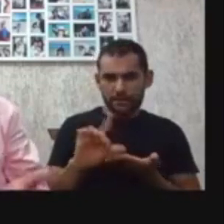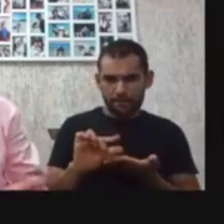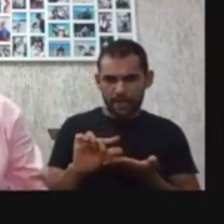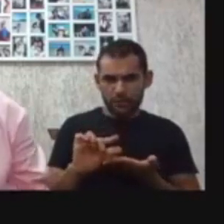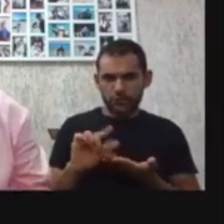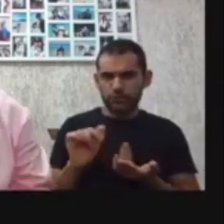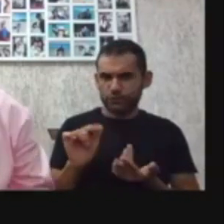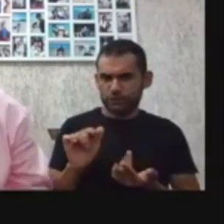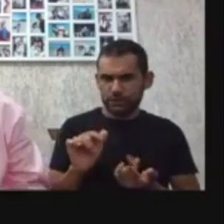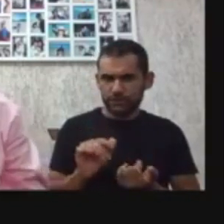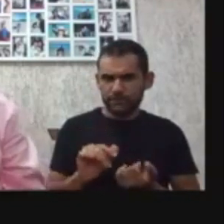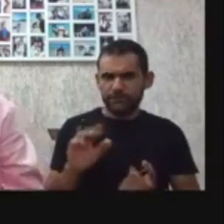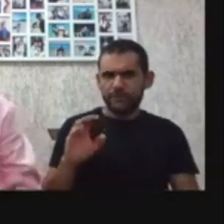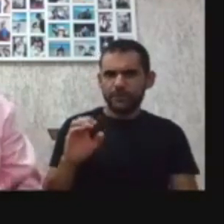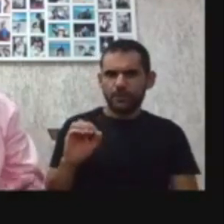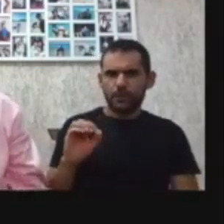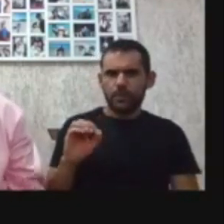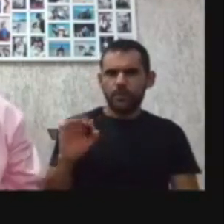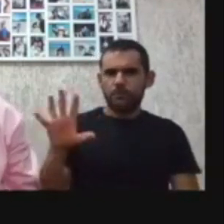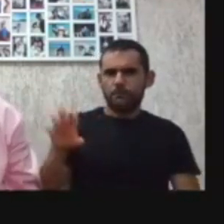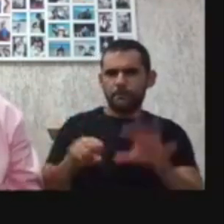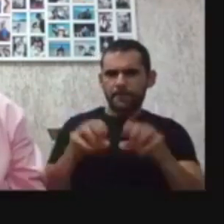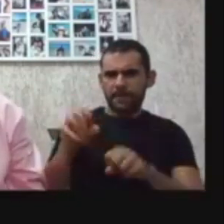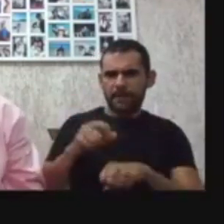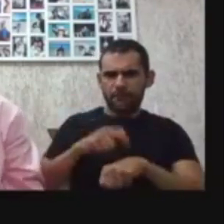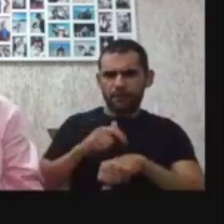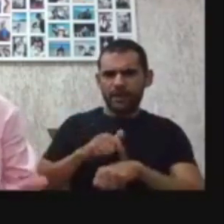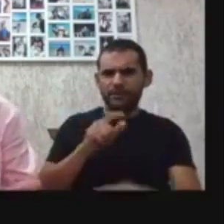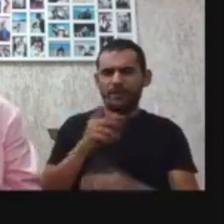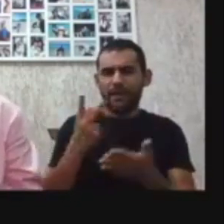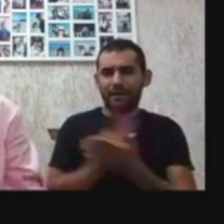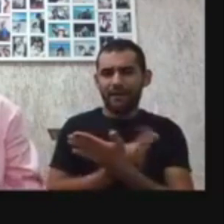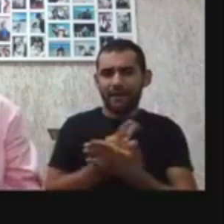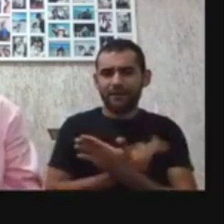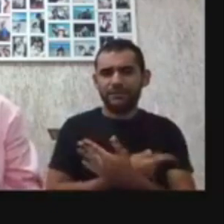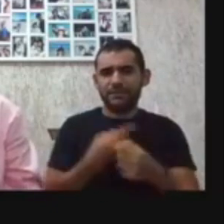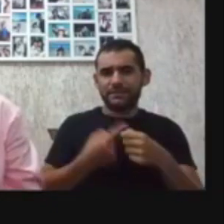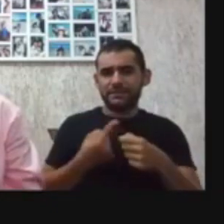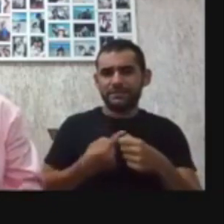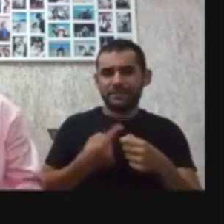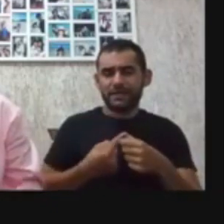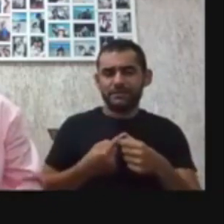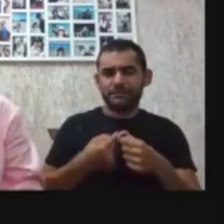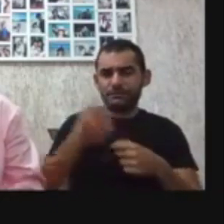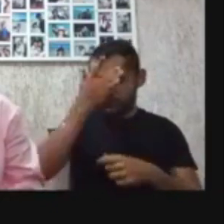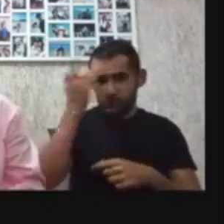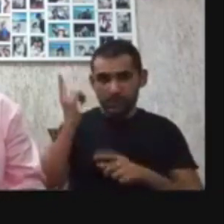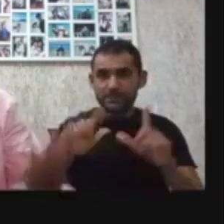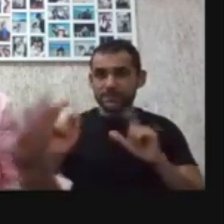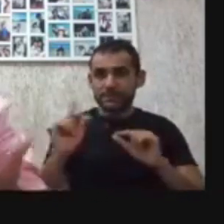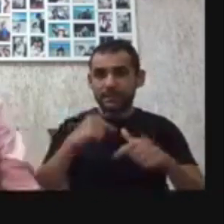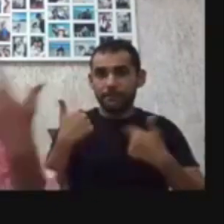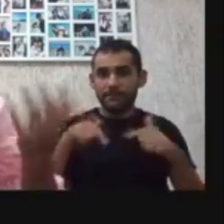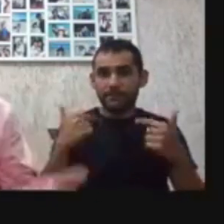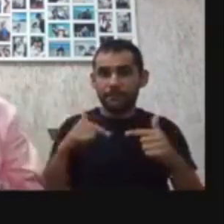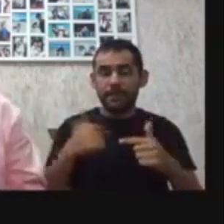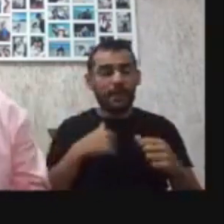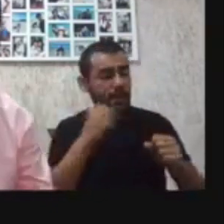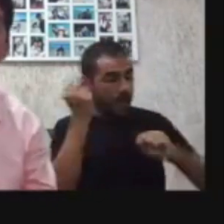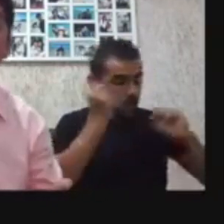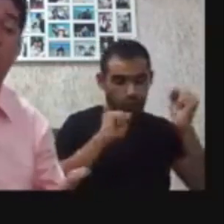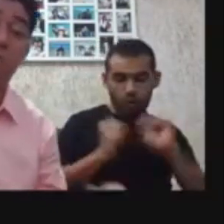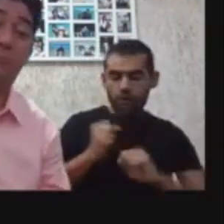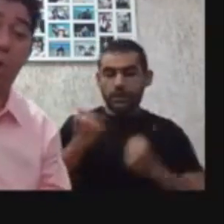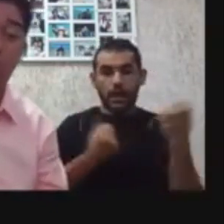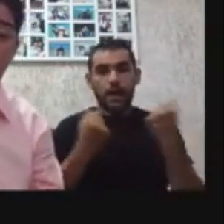recurso. A nossa coleta de lixo hoje eu acho que é o horário errado. A população sai cedo para trabalhar. Sabe? Às vezes acorda ali é conta de